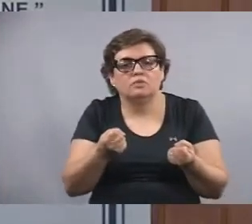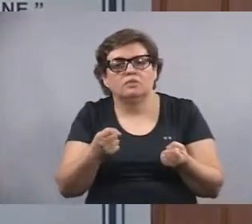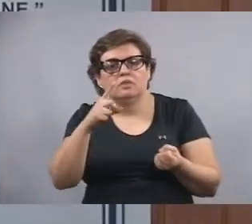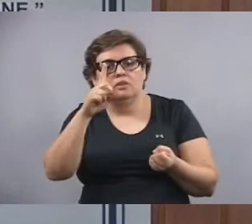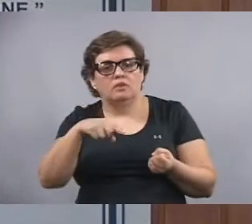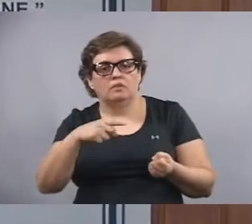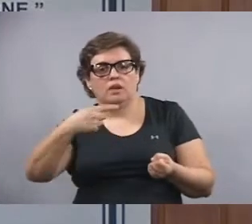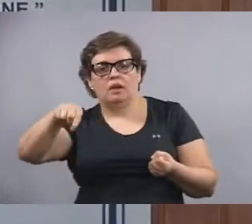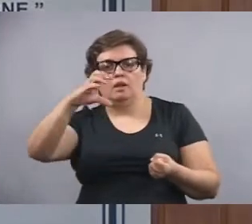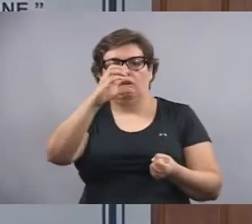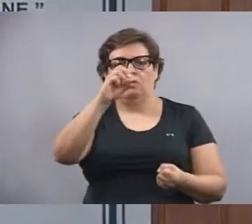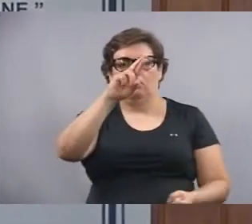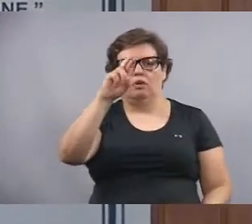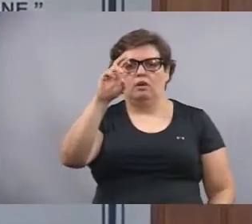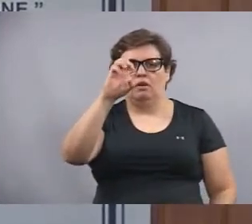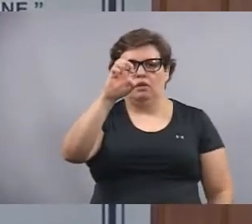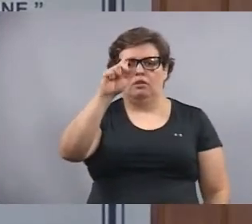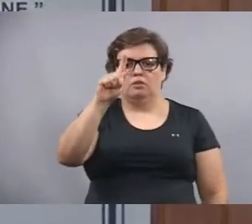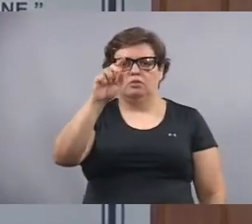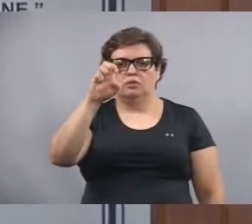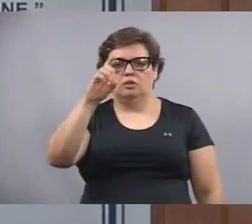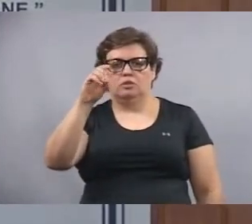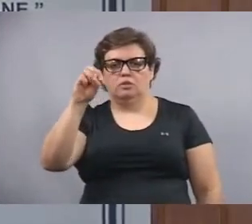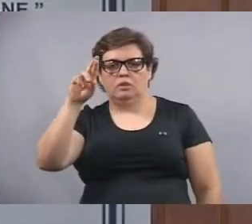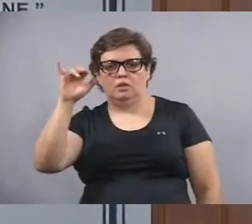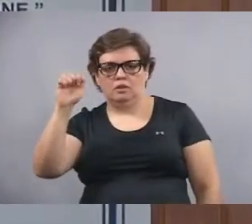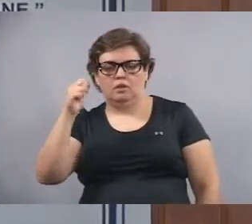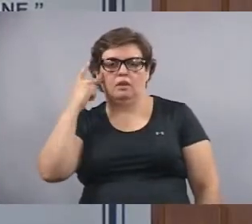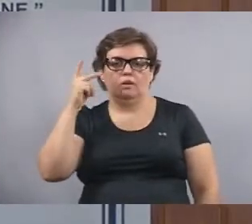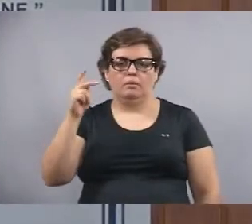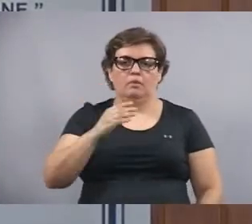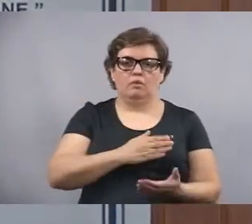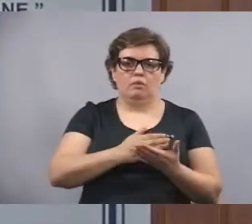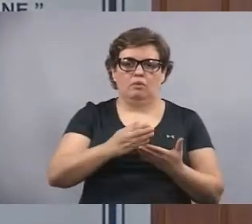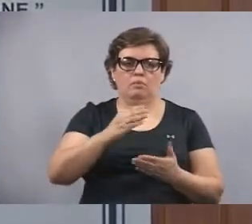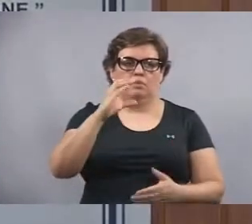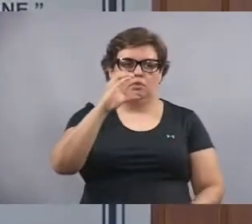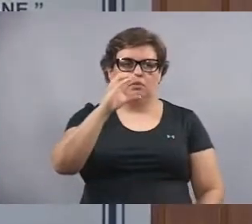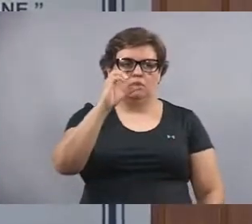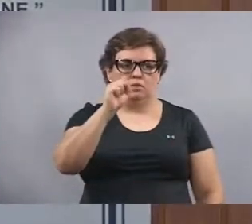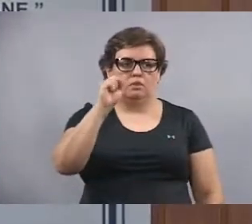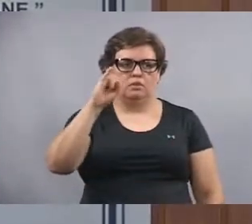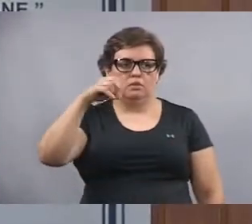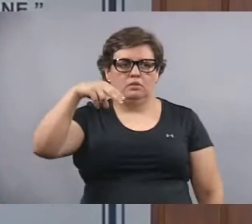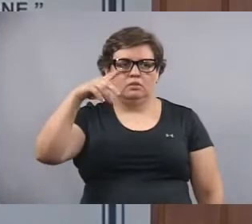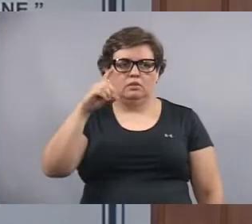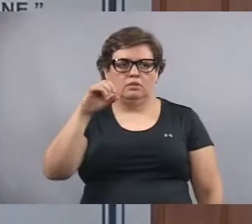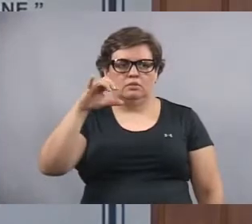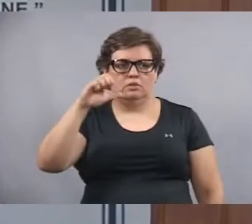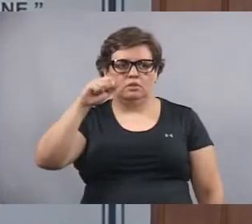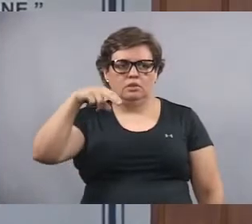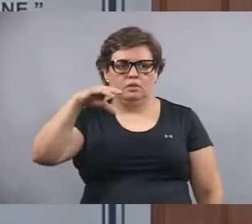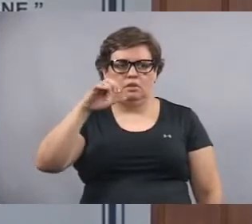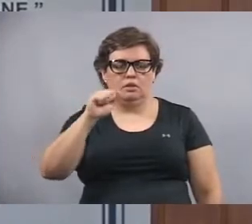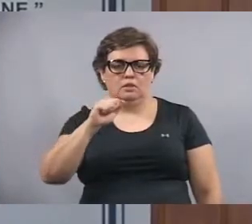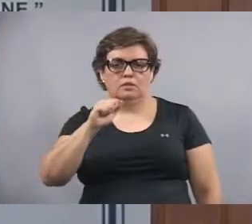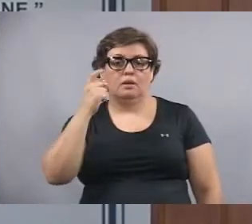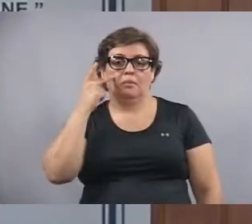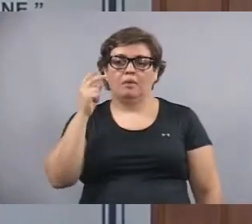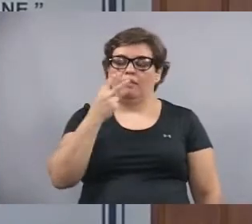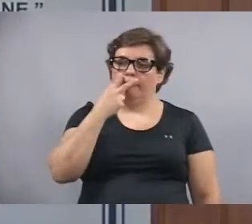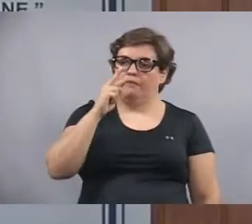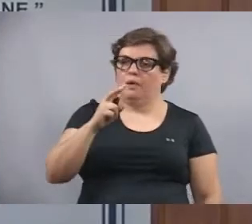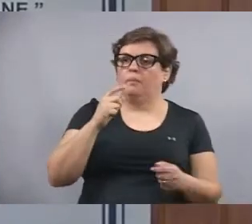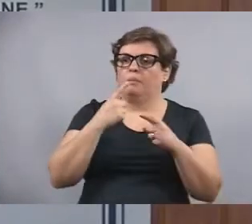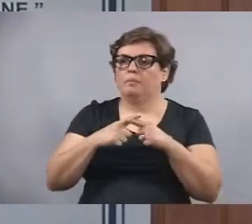foi ir na corregedoria para abrir uma sindicância para punir por que deu o auxílio para os aposentados, em